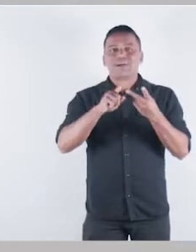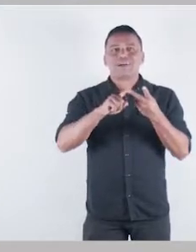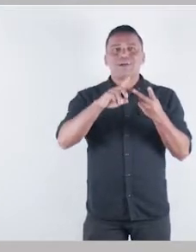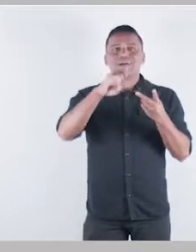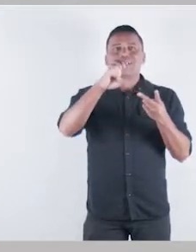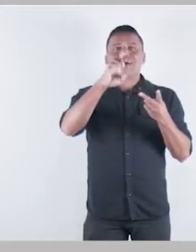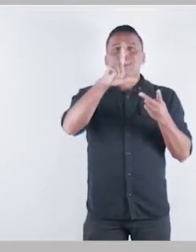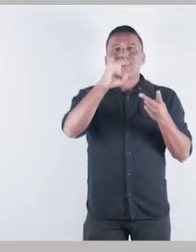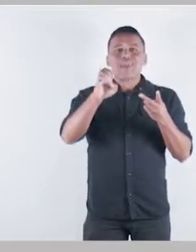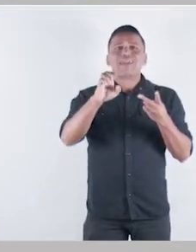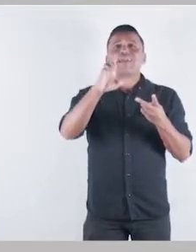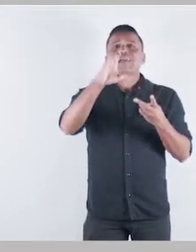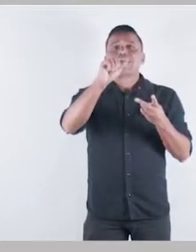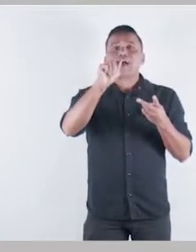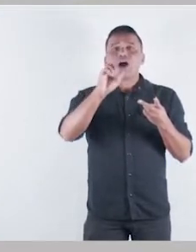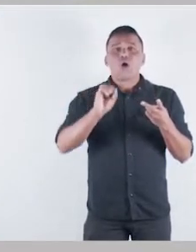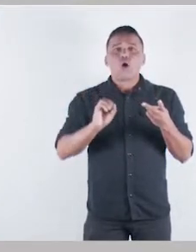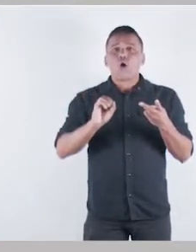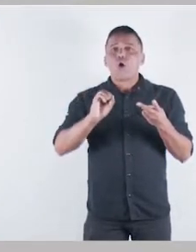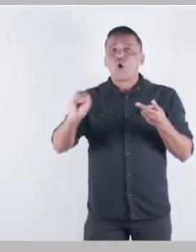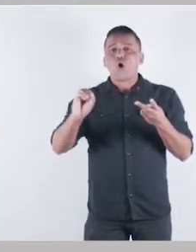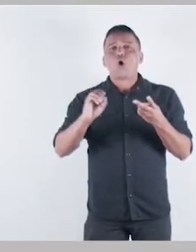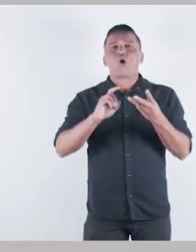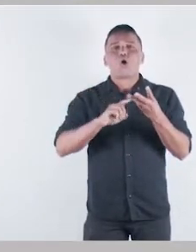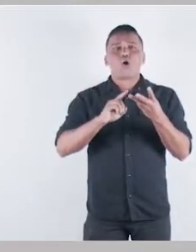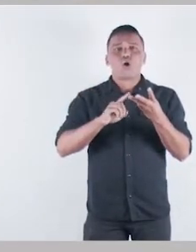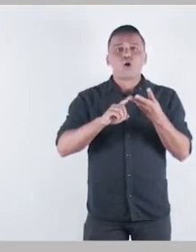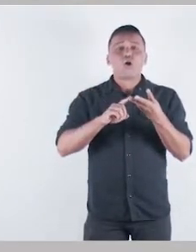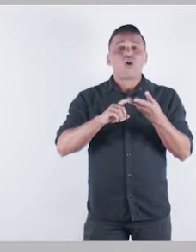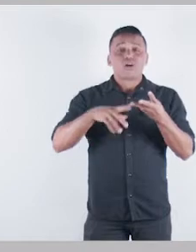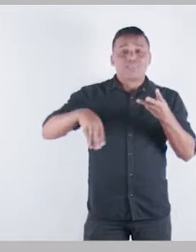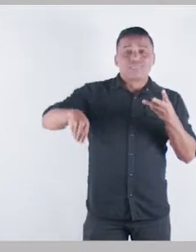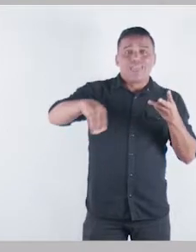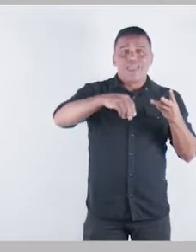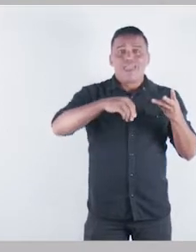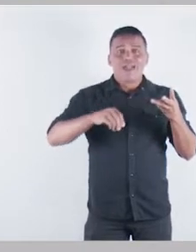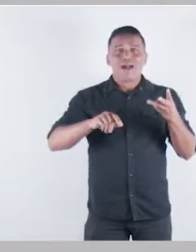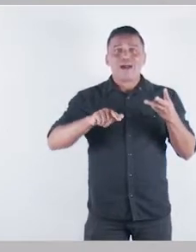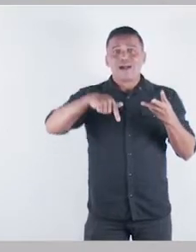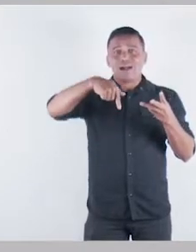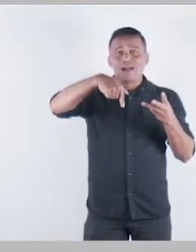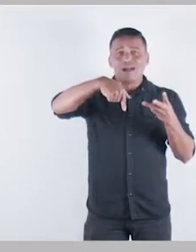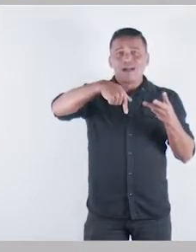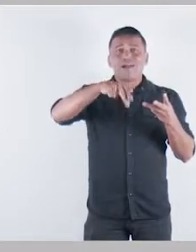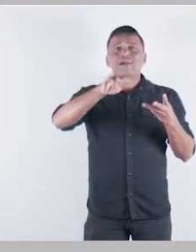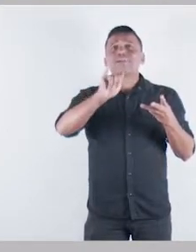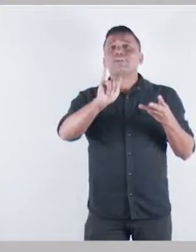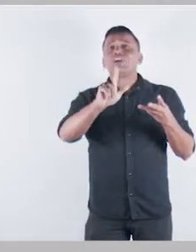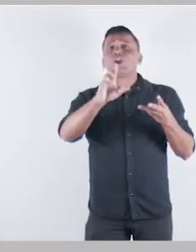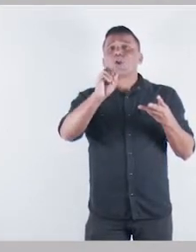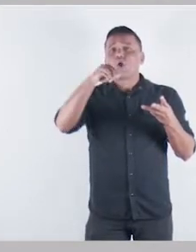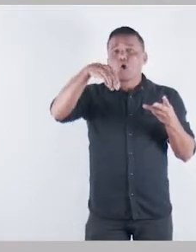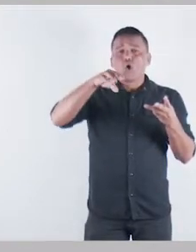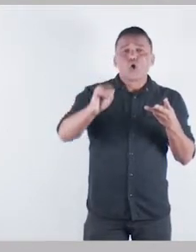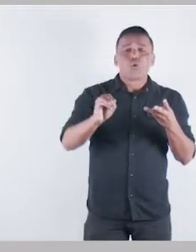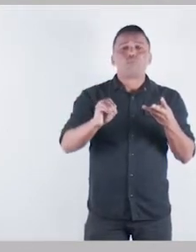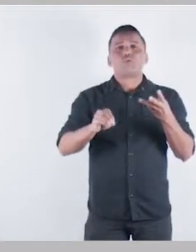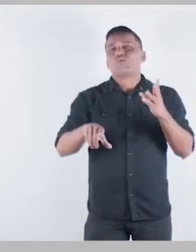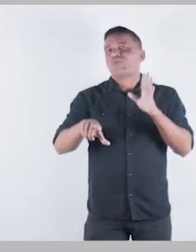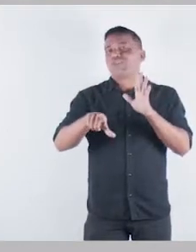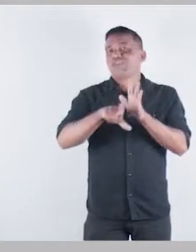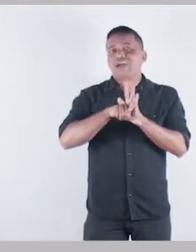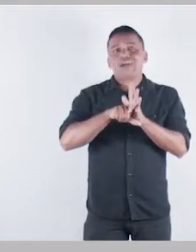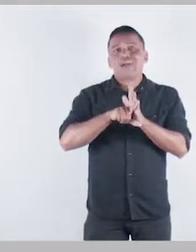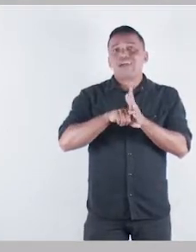demarcação das terras quilombolas, como a Lei 10.639, que é uma lei excepcionalmente contra-hegemônica,